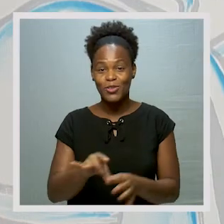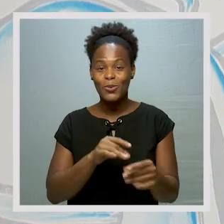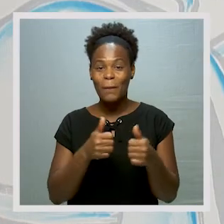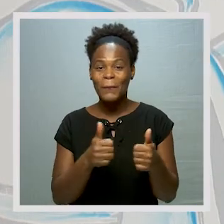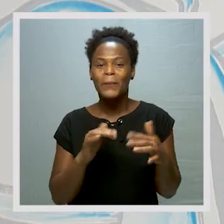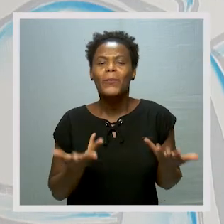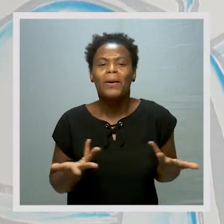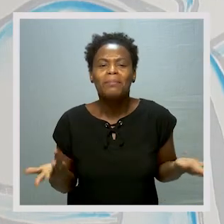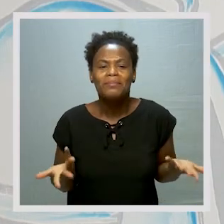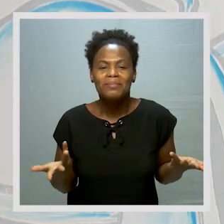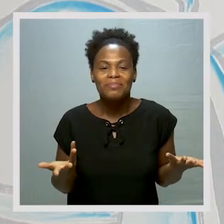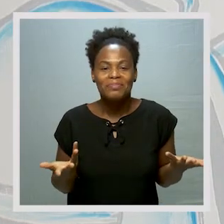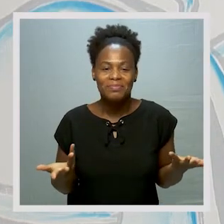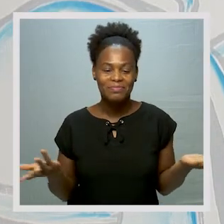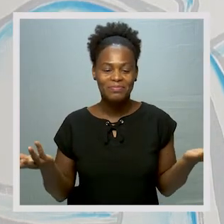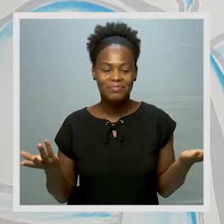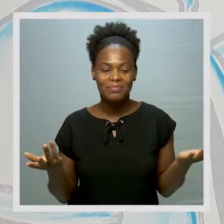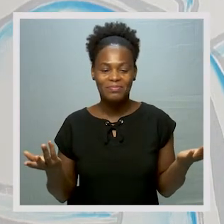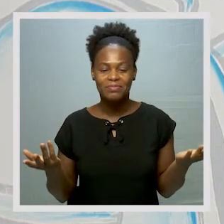A opção correta é a